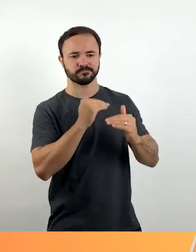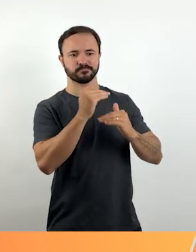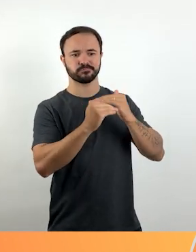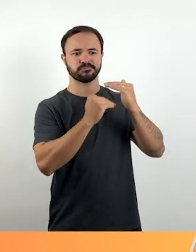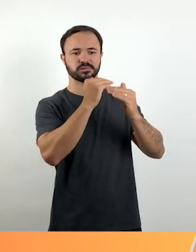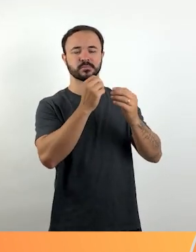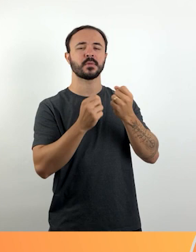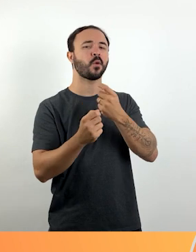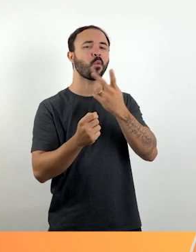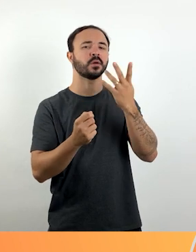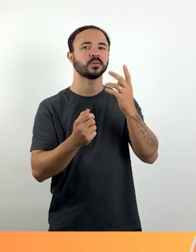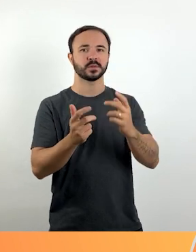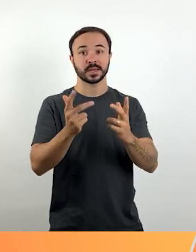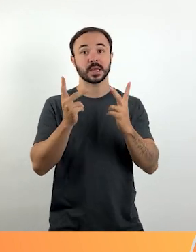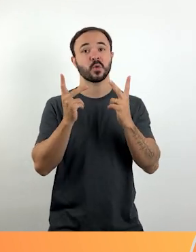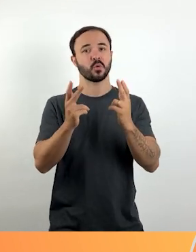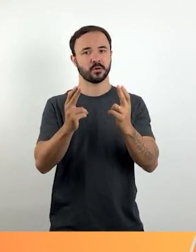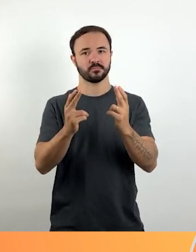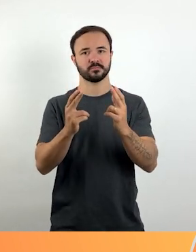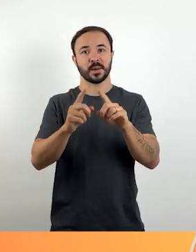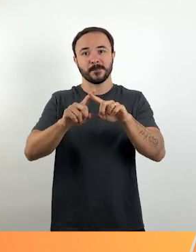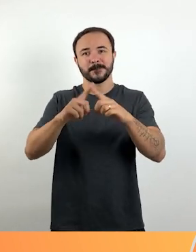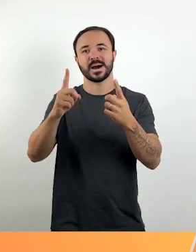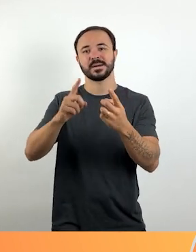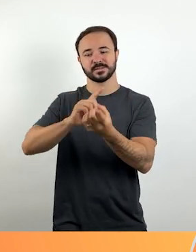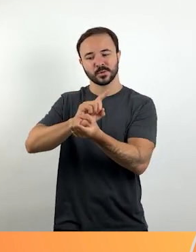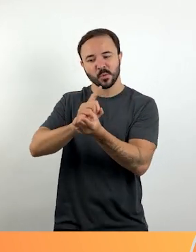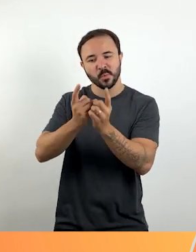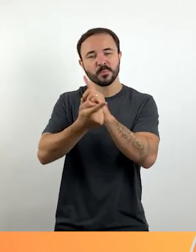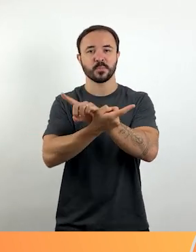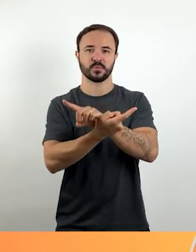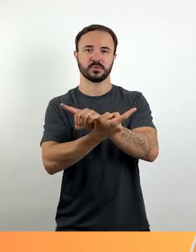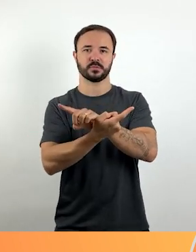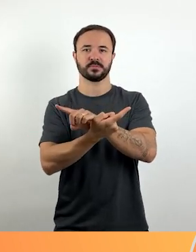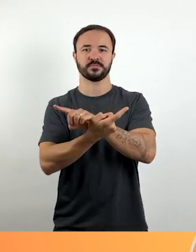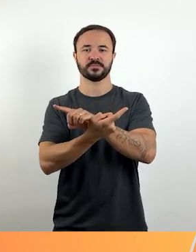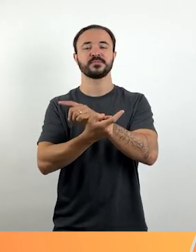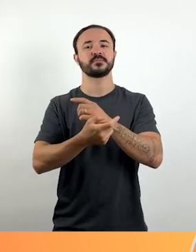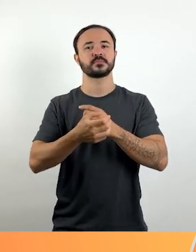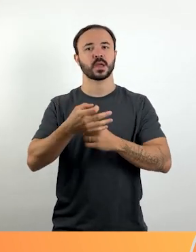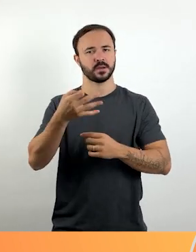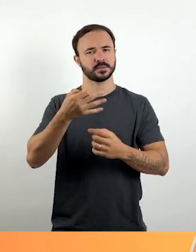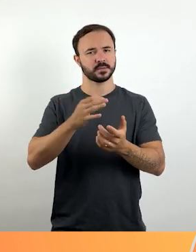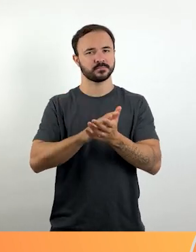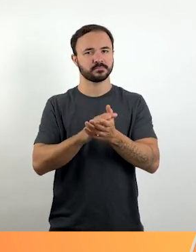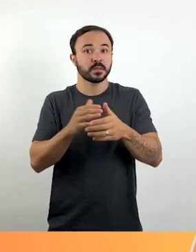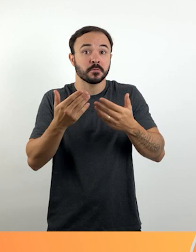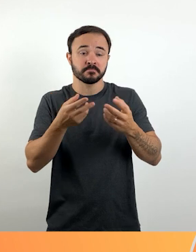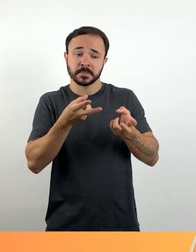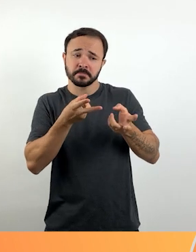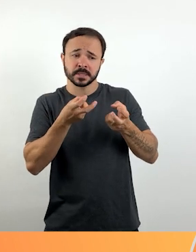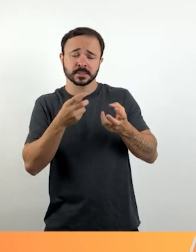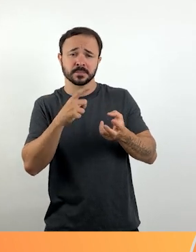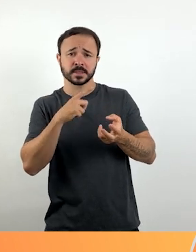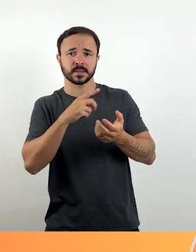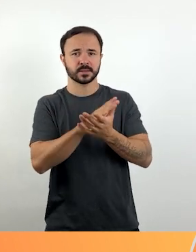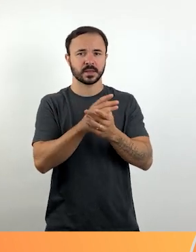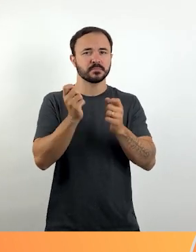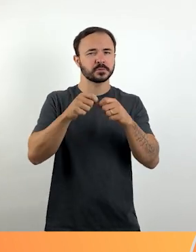em relação ao solo, vai ser a mesma para o outro, certinho? Então você observa que é um valor que ele vai